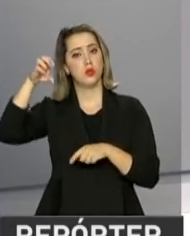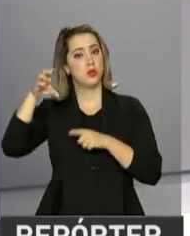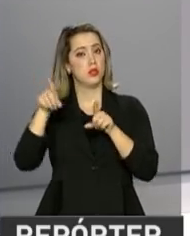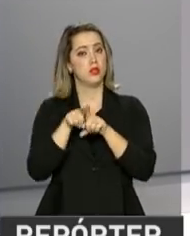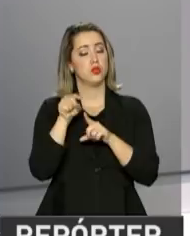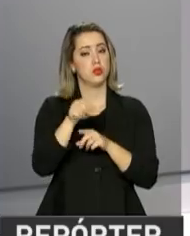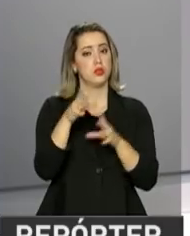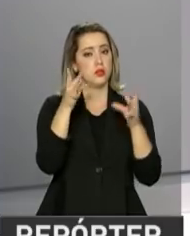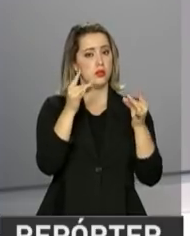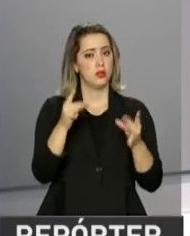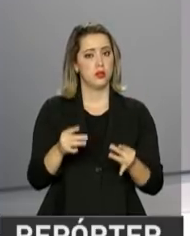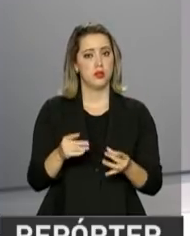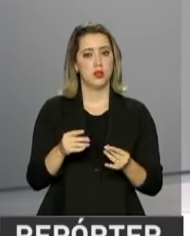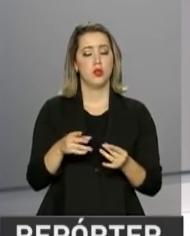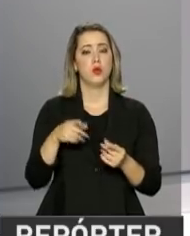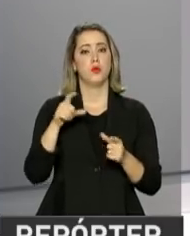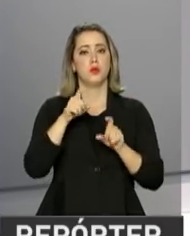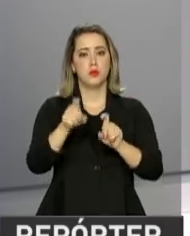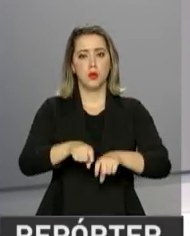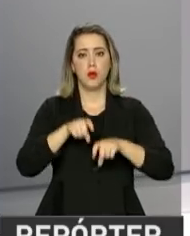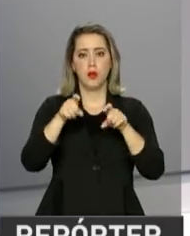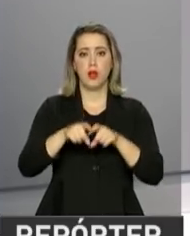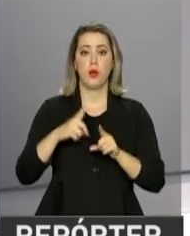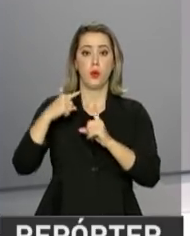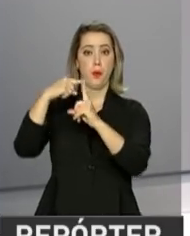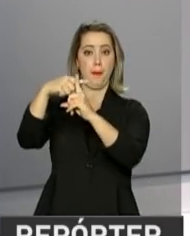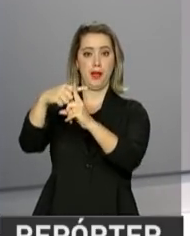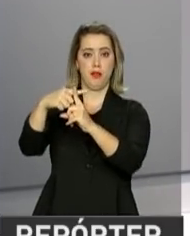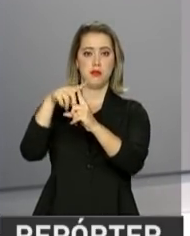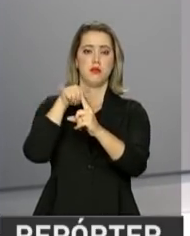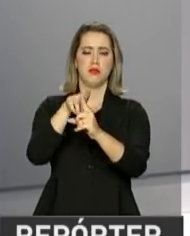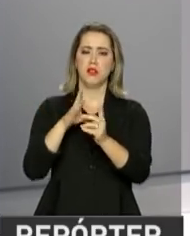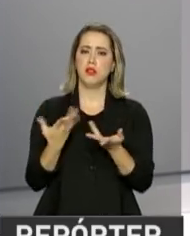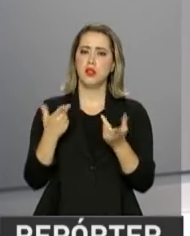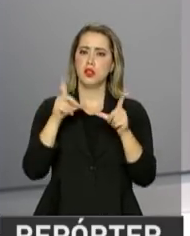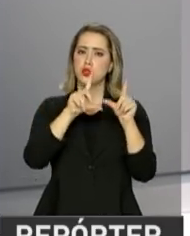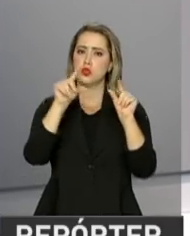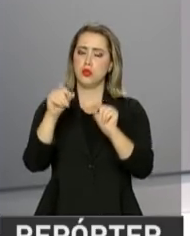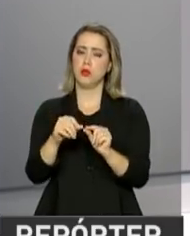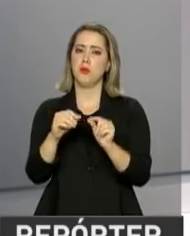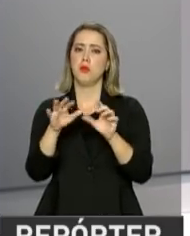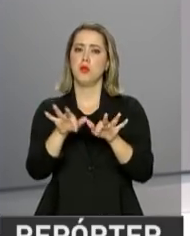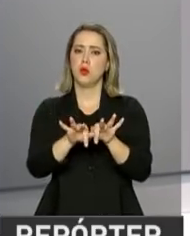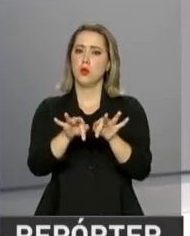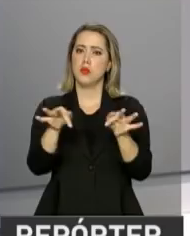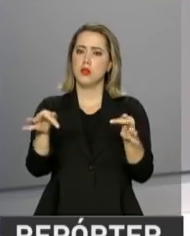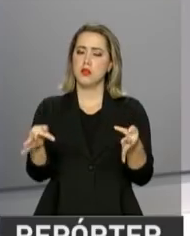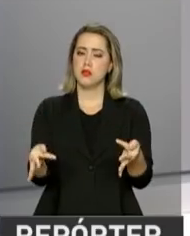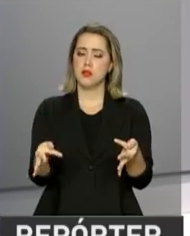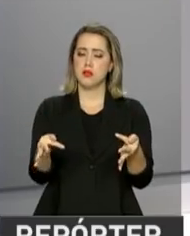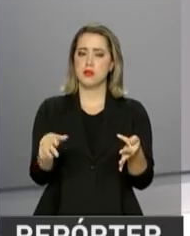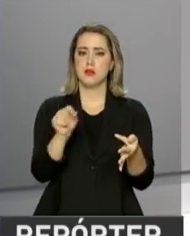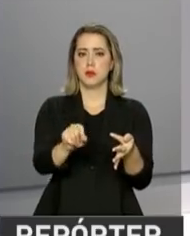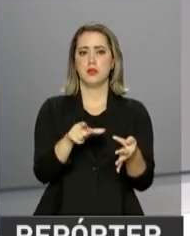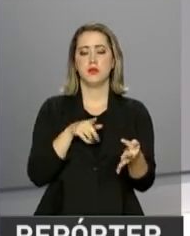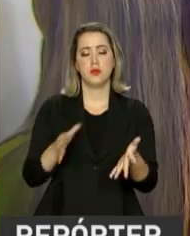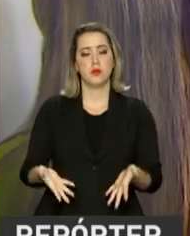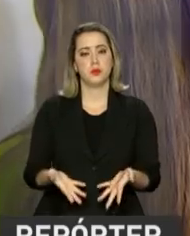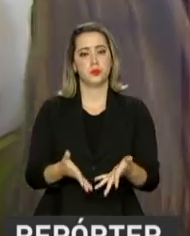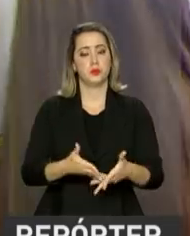ele destacou o plano AgroMais. A iniciativa pretende reduzir a burocracia e aumentar a produtividade.